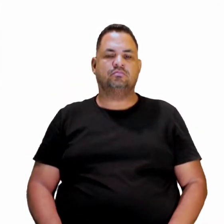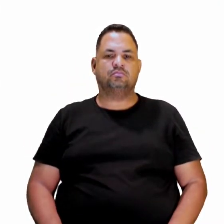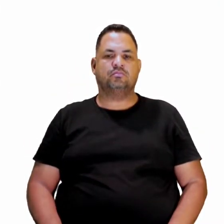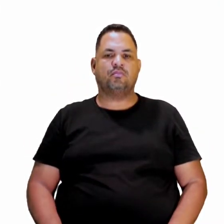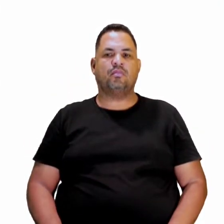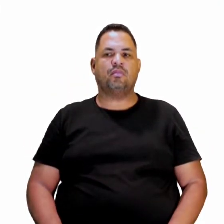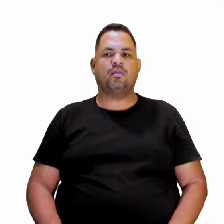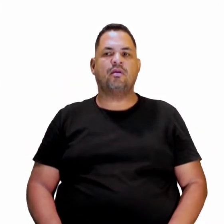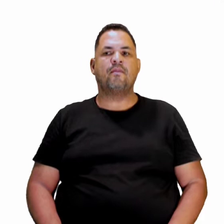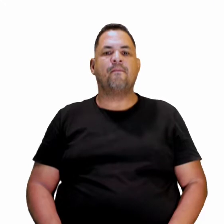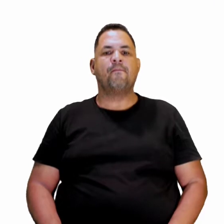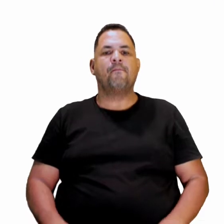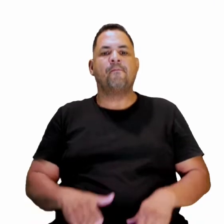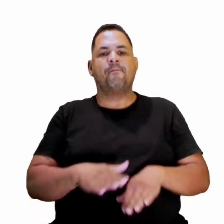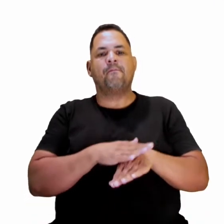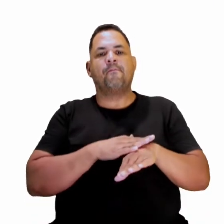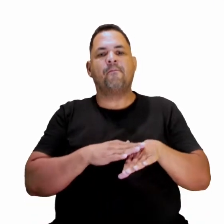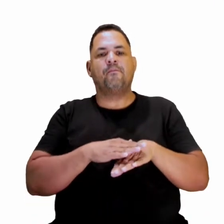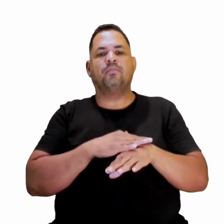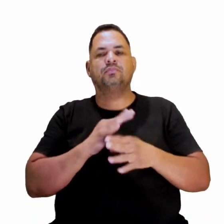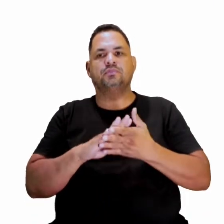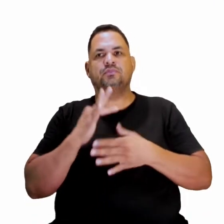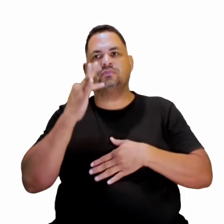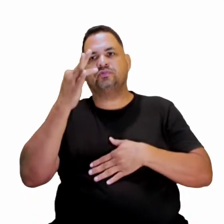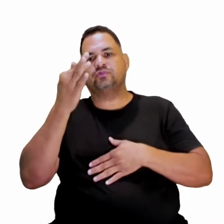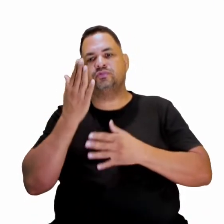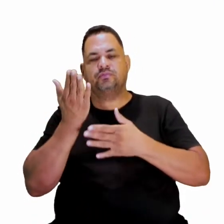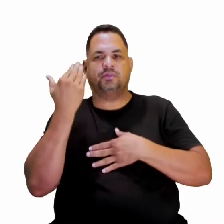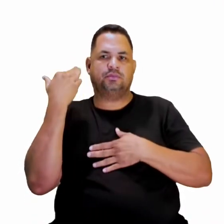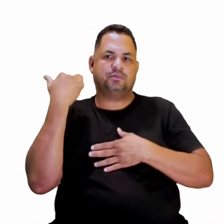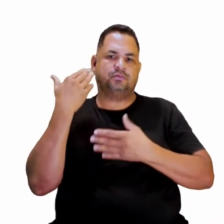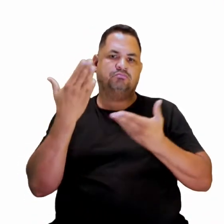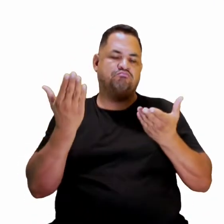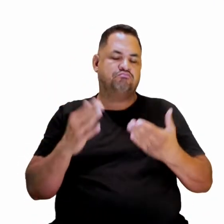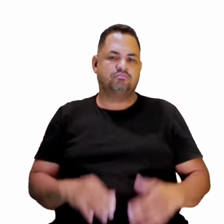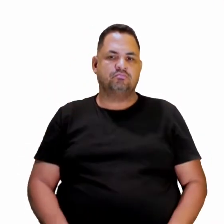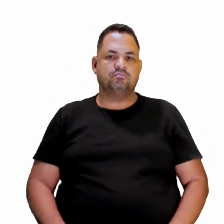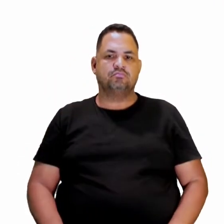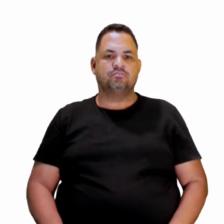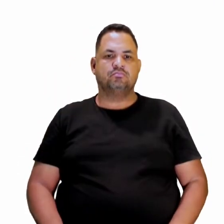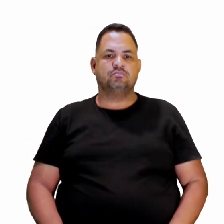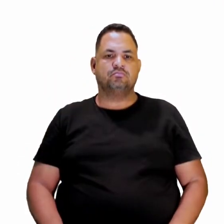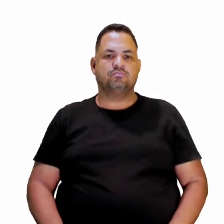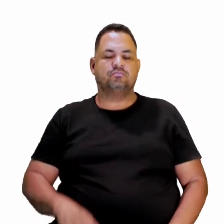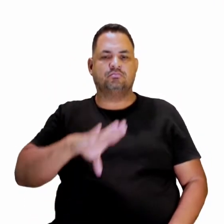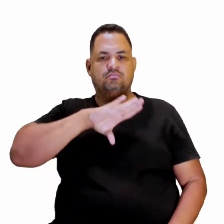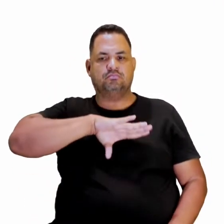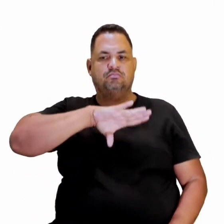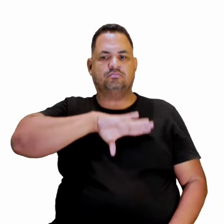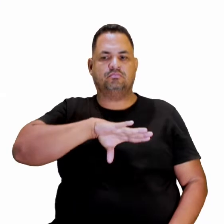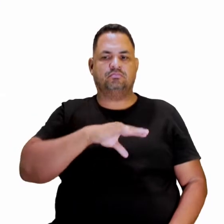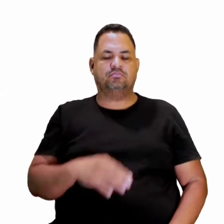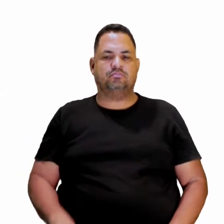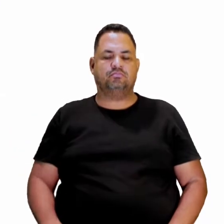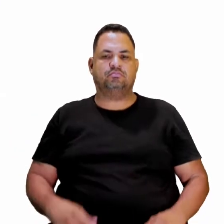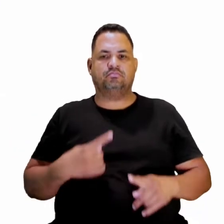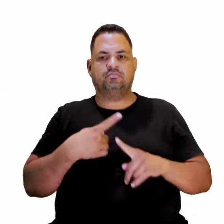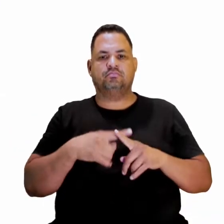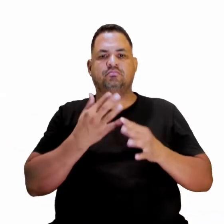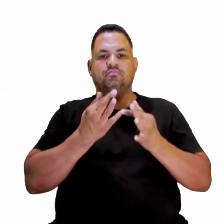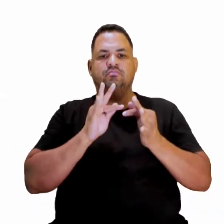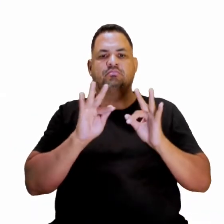ser conversei, conversou, conversaram, conversamos e assim por diante, no português. Até porque o simple past,